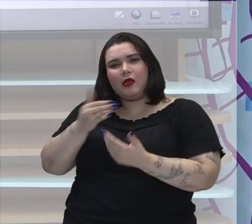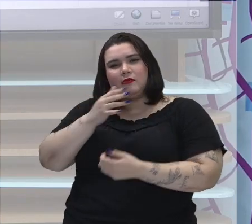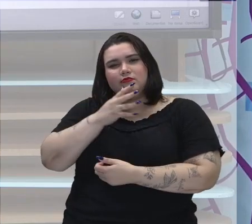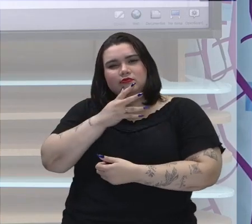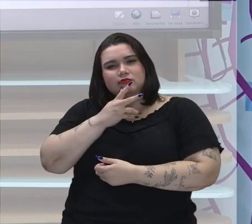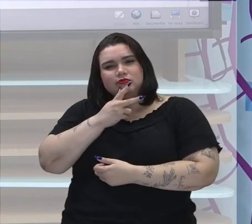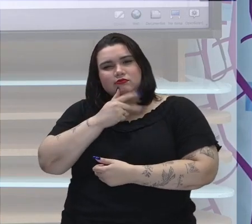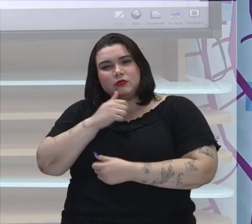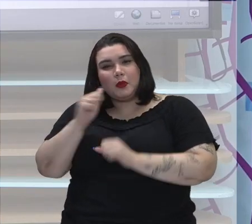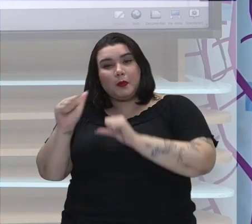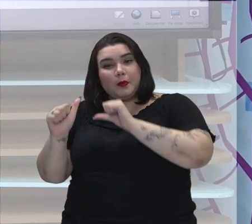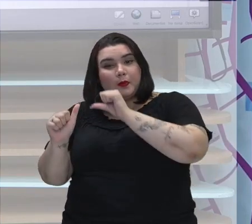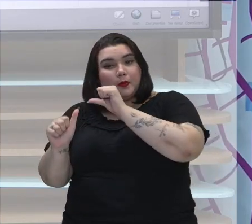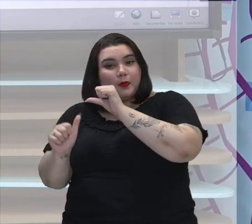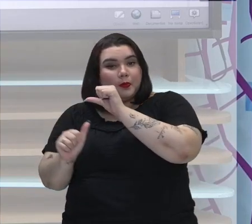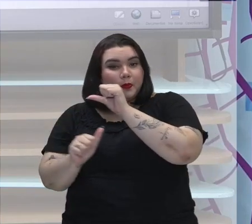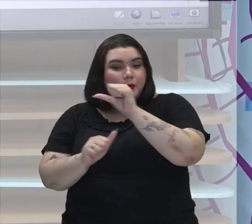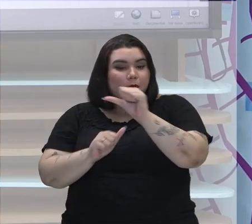gradualmente,